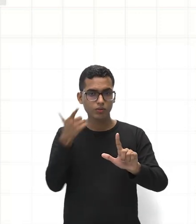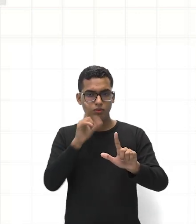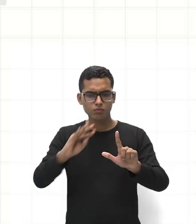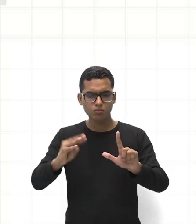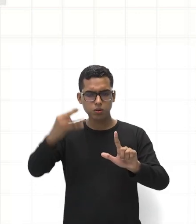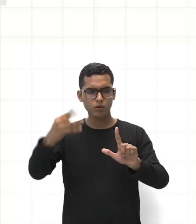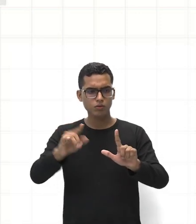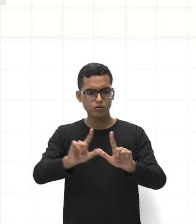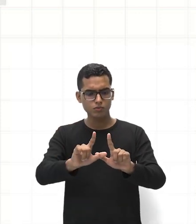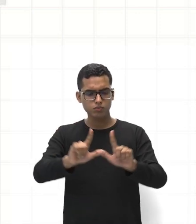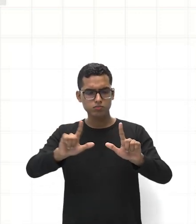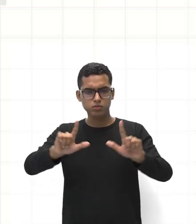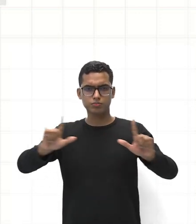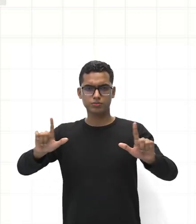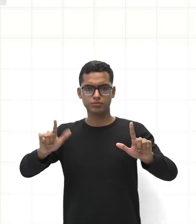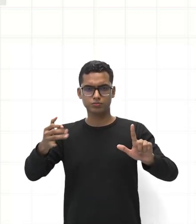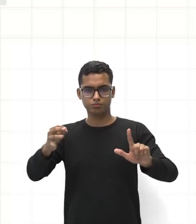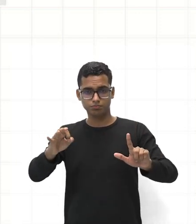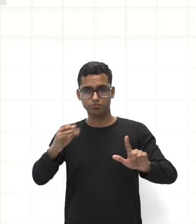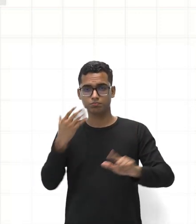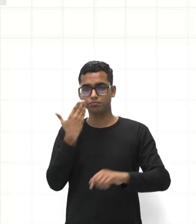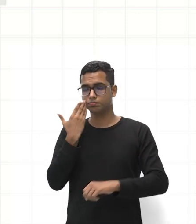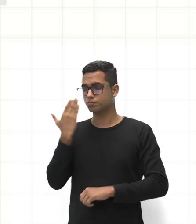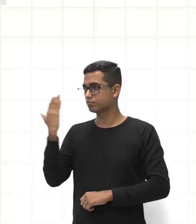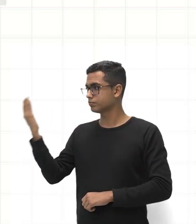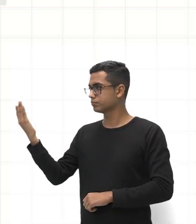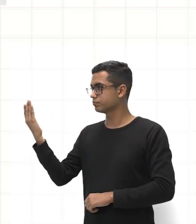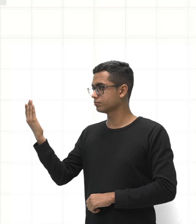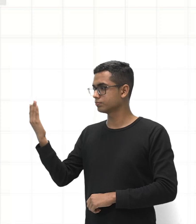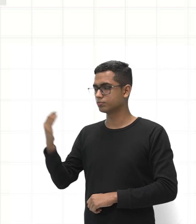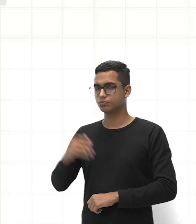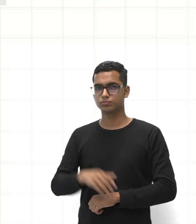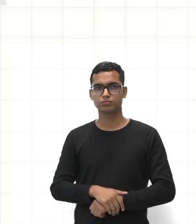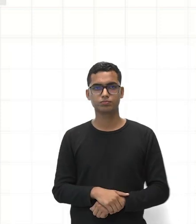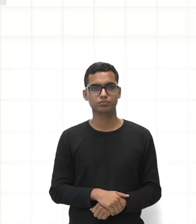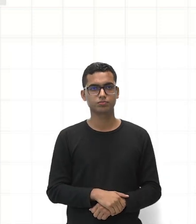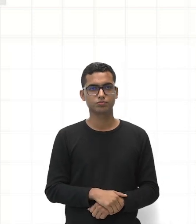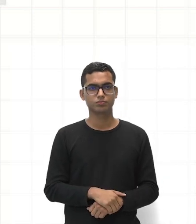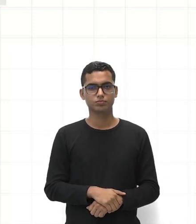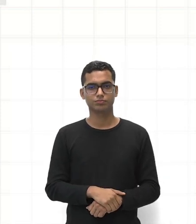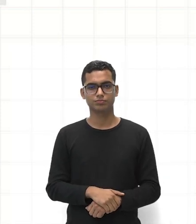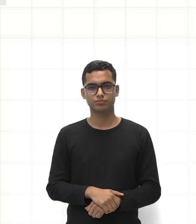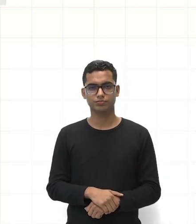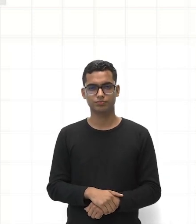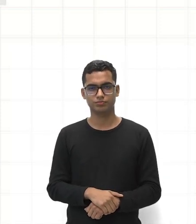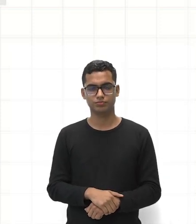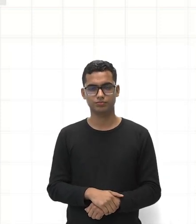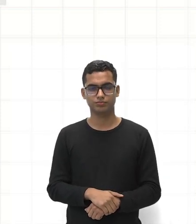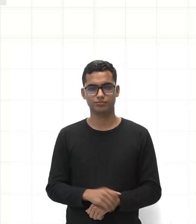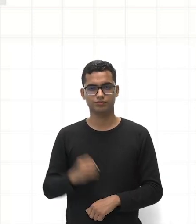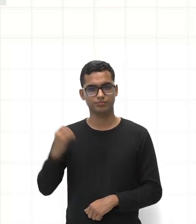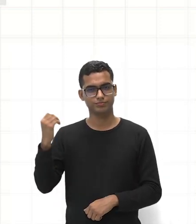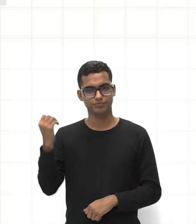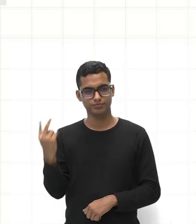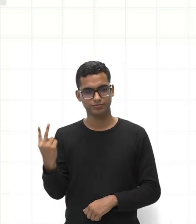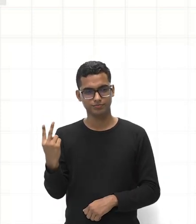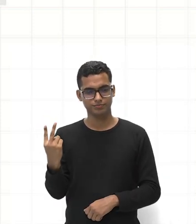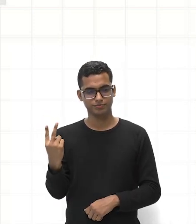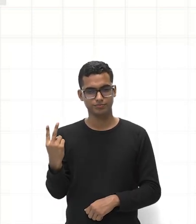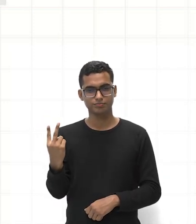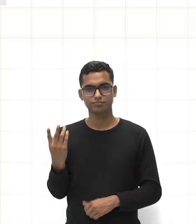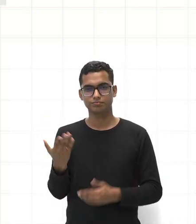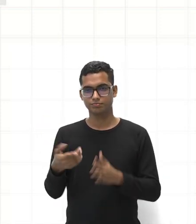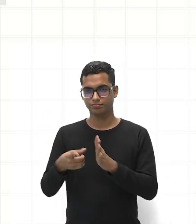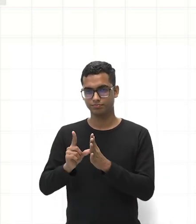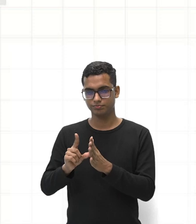área. Ó. A área, quando o lado era 4, a área... Perdão, quando o lado era 2, a área é 4. Mas olha só, quando